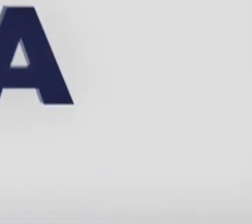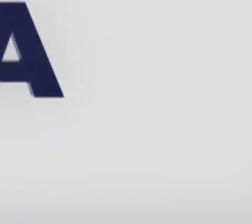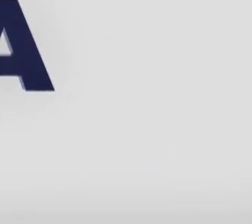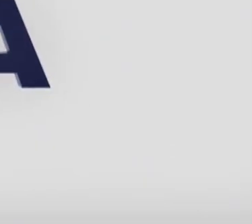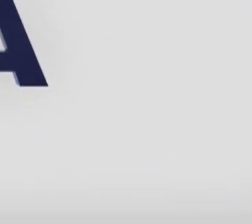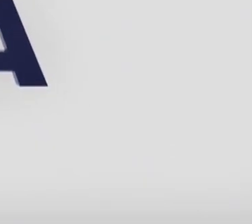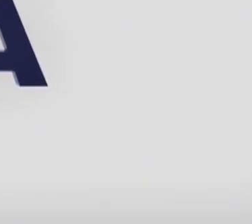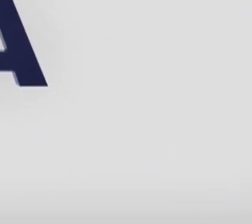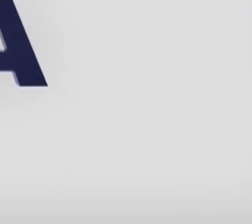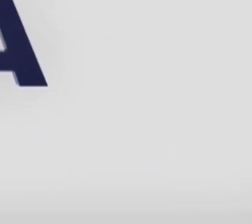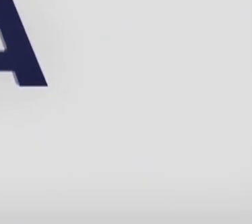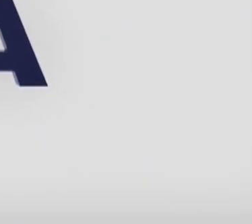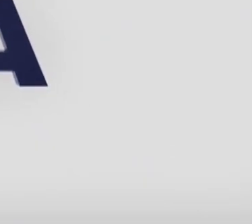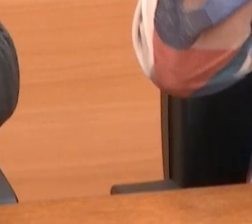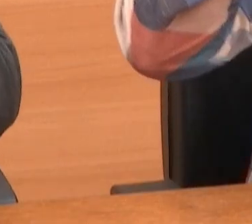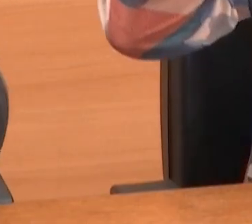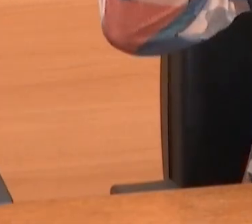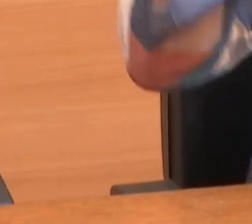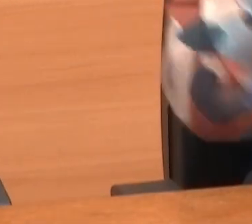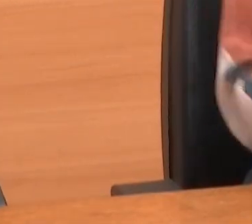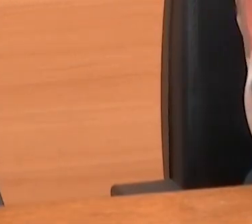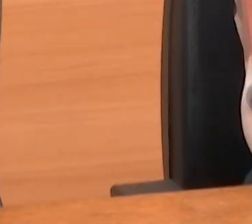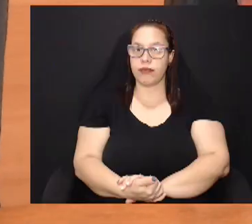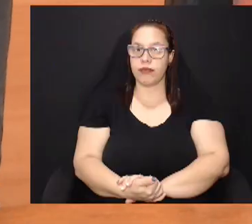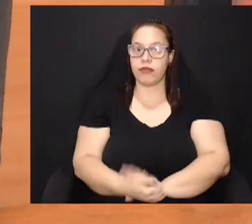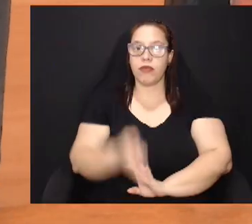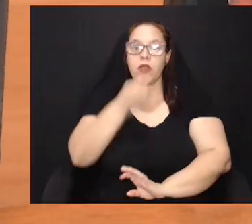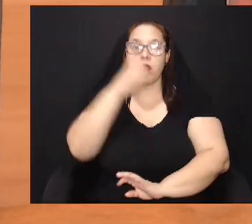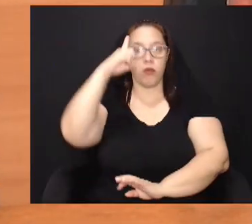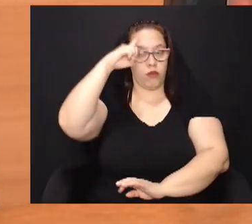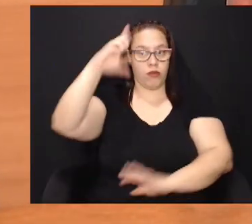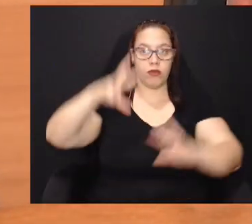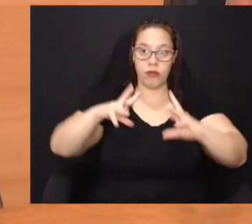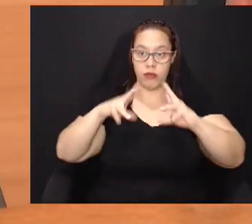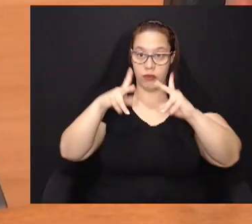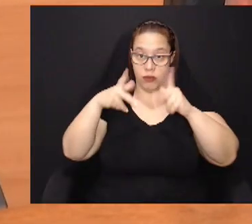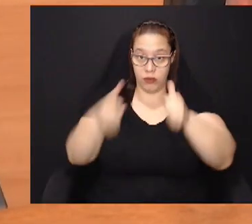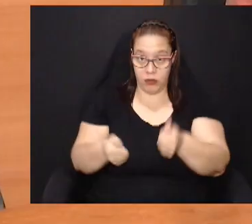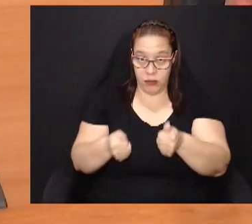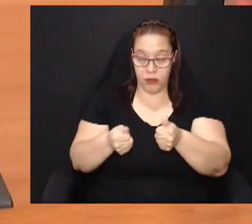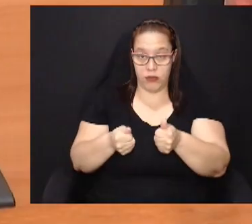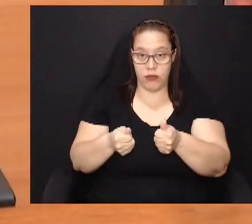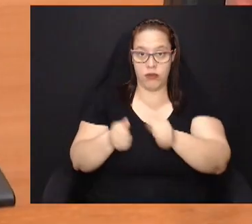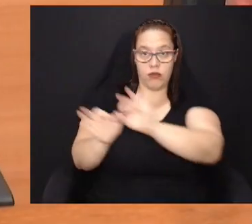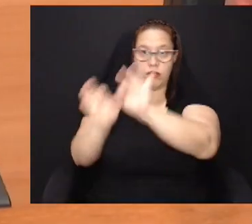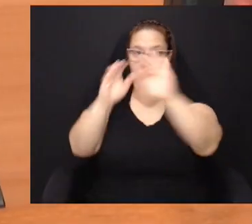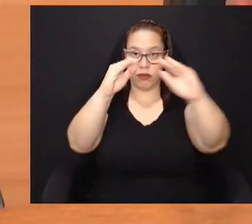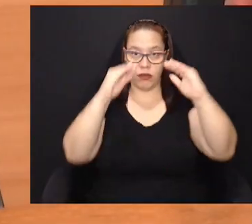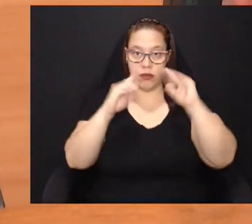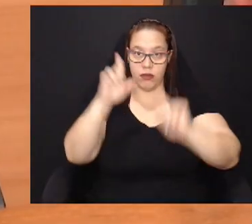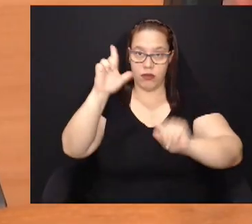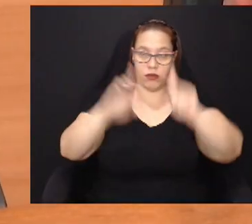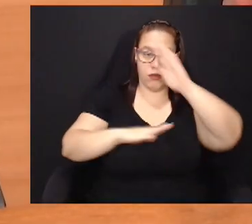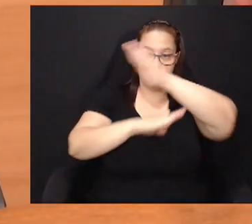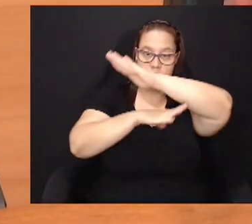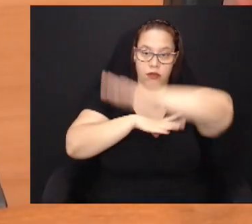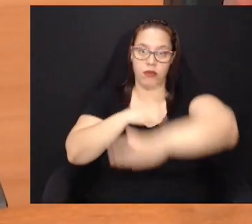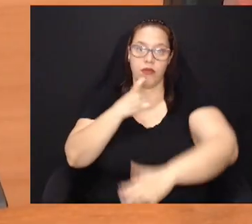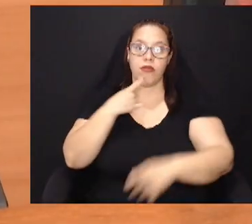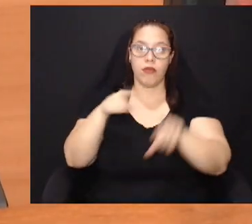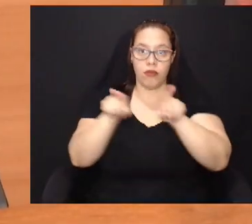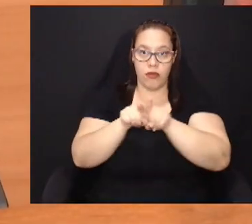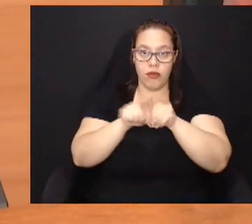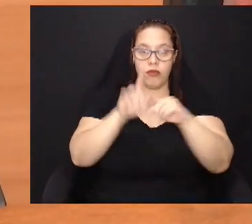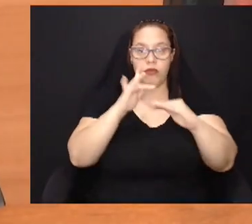TV Câmara, Campinas. Bom dia a todos. Bom dia a todos que nos assistem através da TV Câmara, também através das